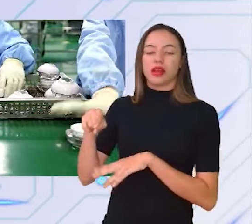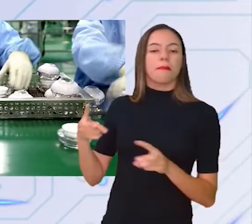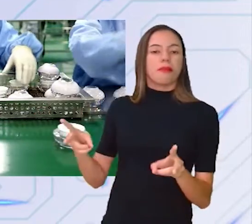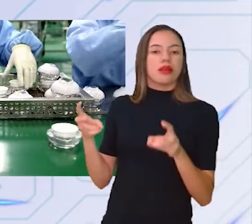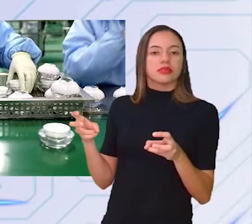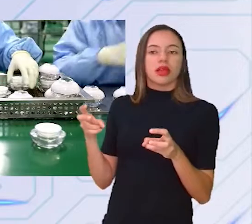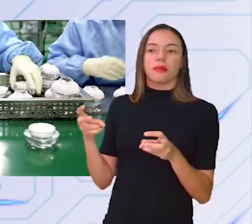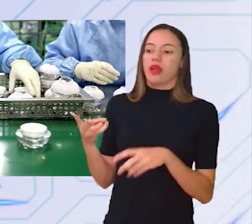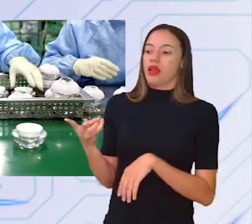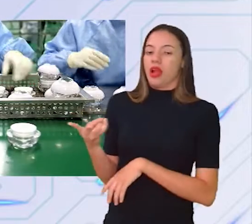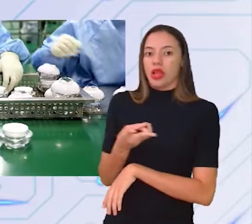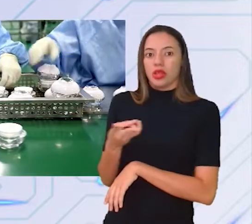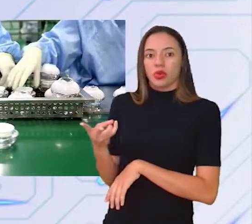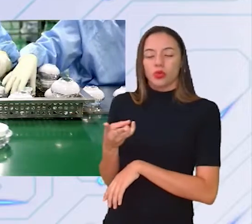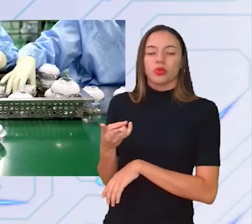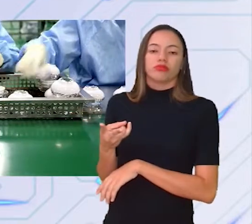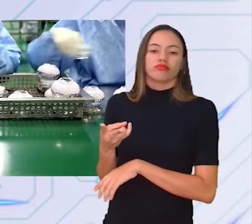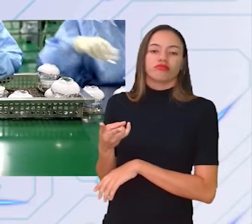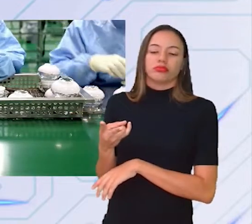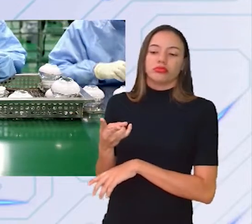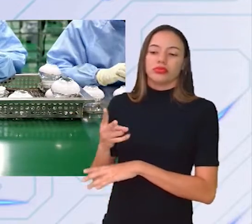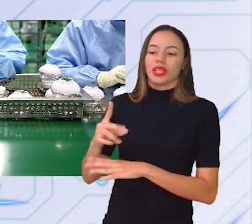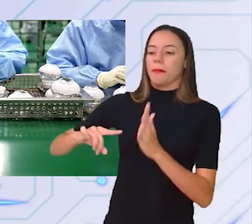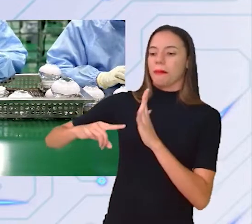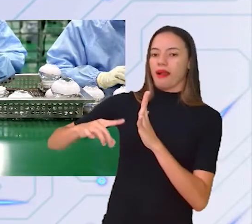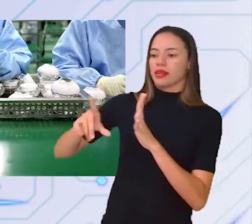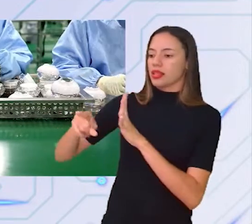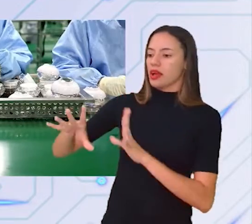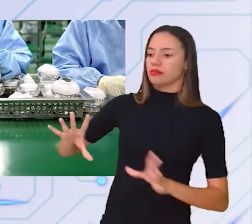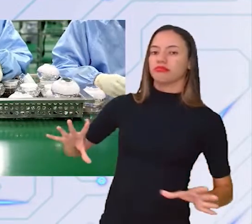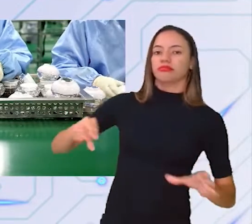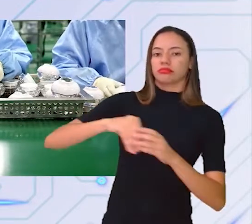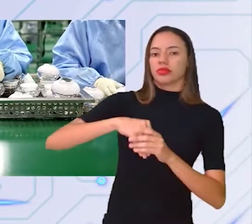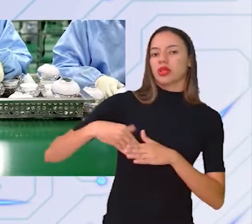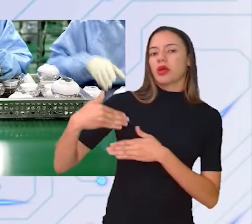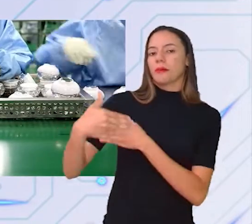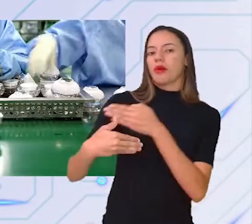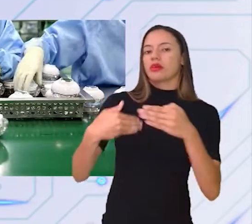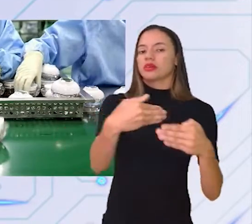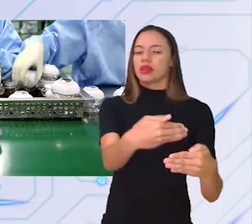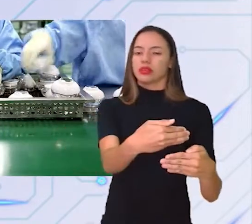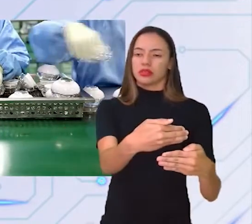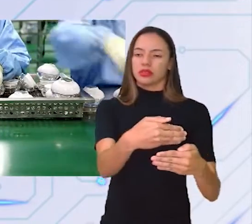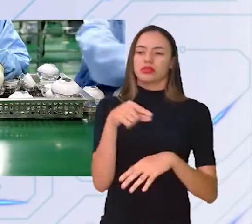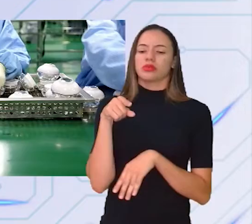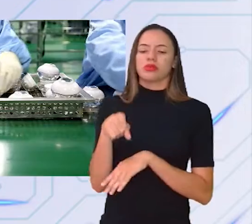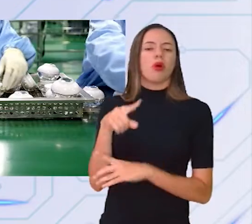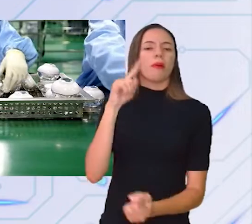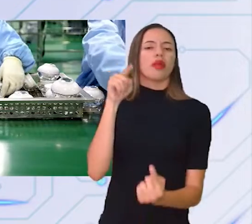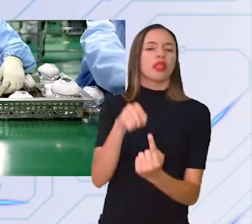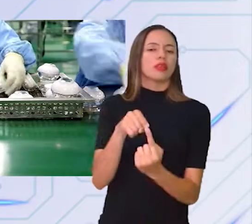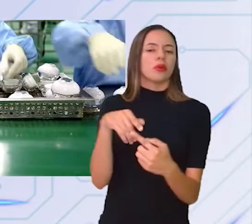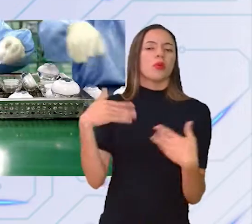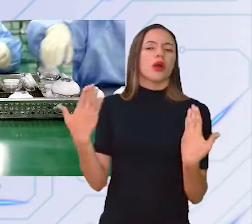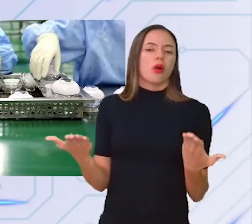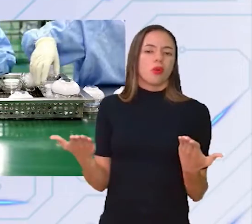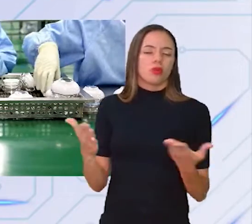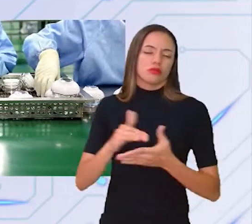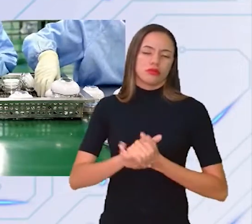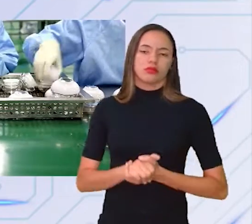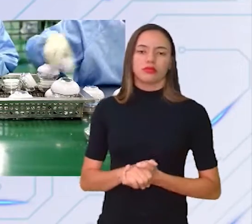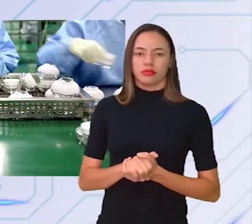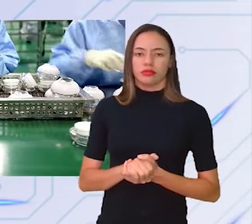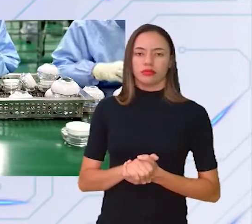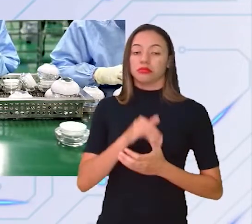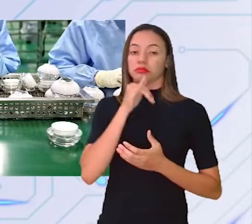foram sendo colocadas dentro desse processo e o que foi que quais foram os objetivos, né? Ou seja, tornar